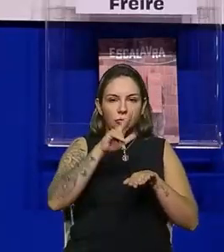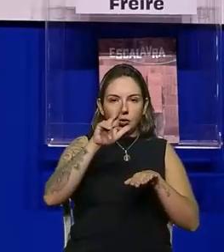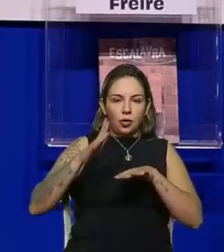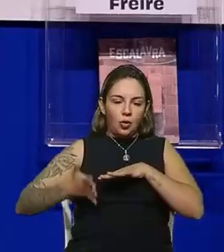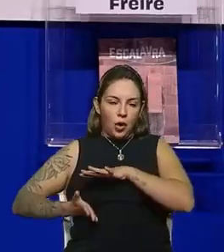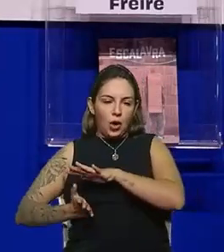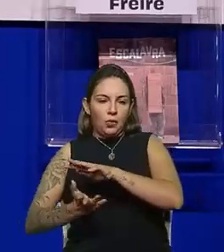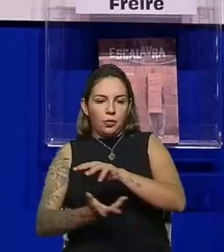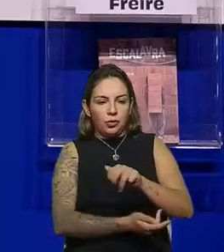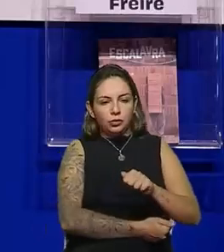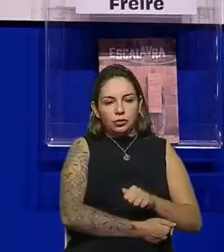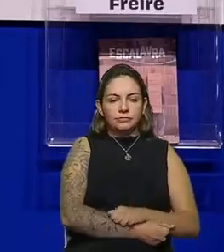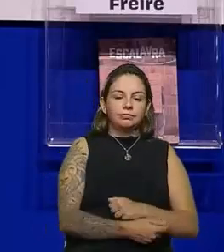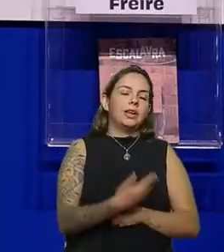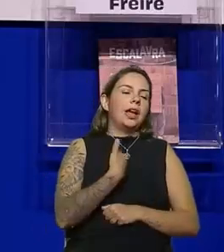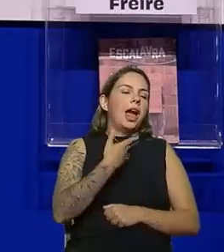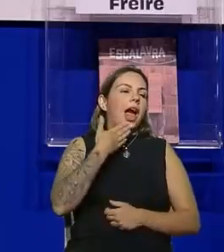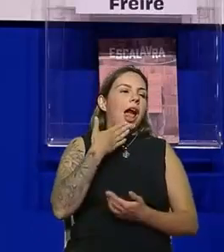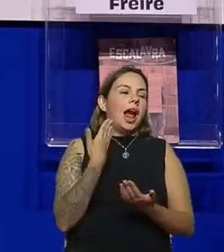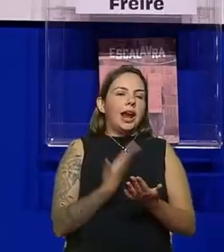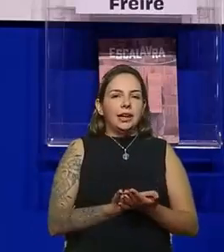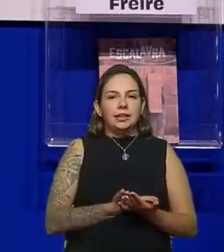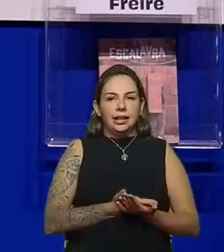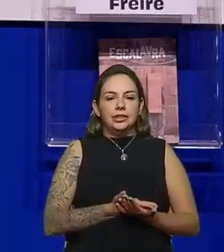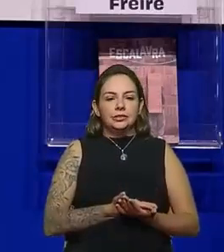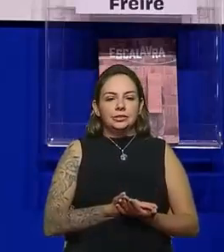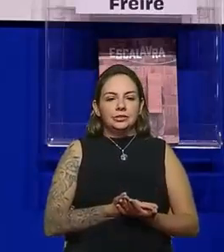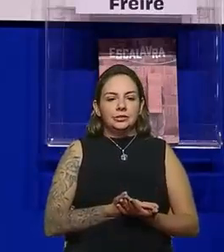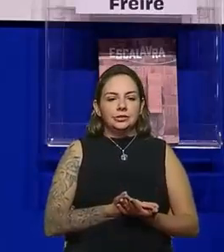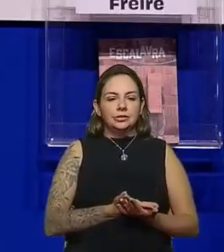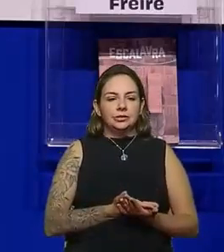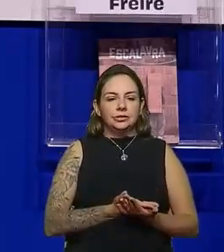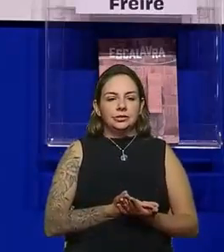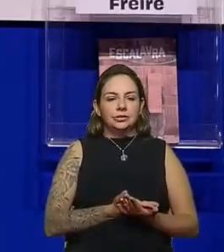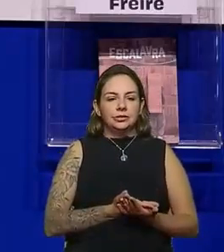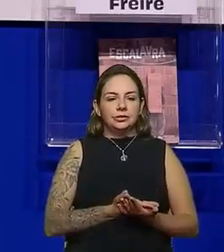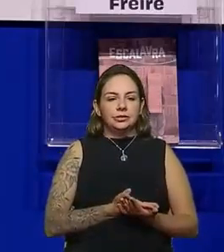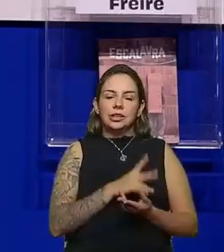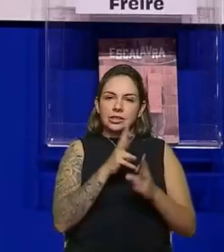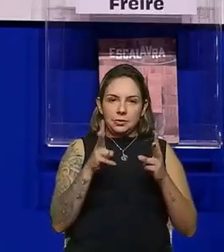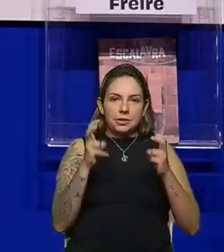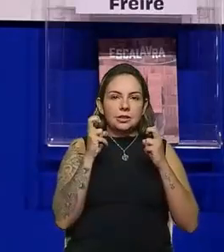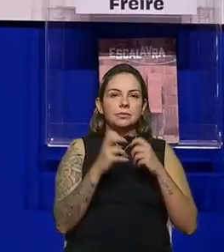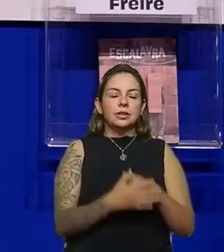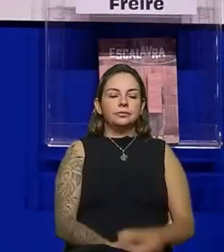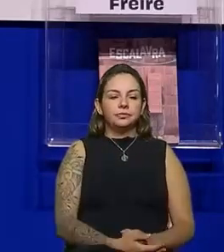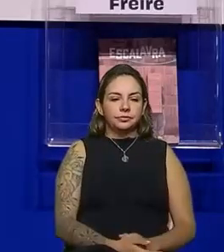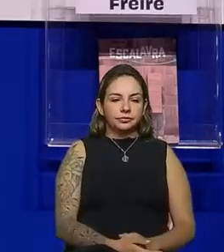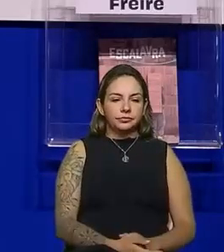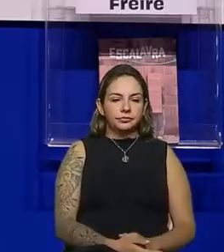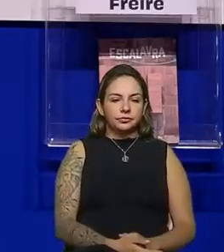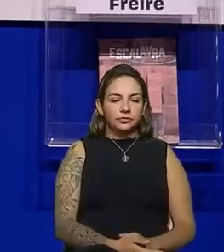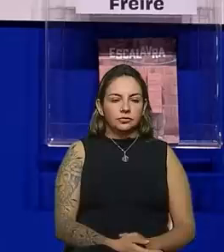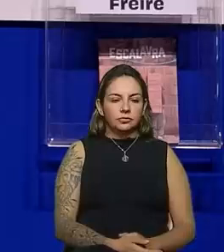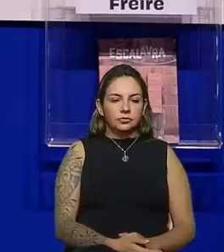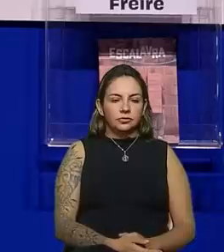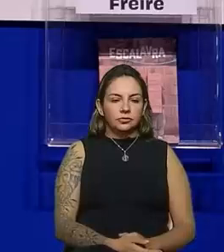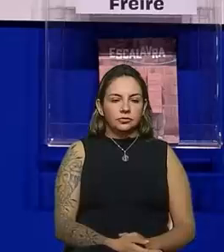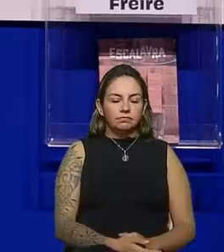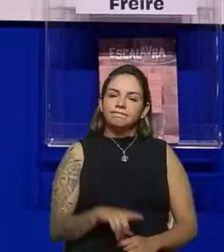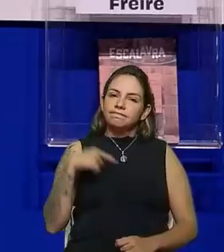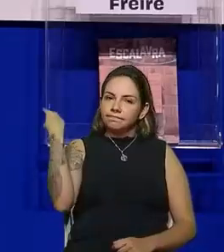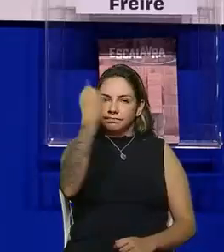ao mundo. Então eu era encantado com essa sacada do Afonso Romano de Santana, que merece o